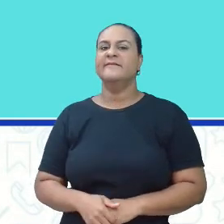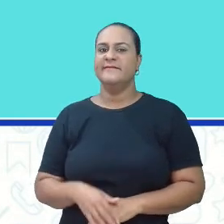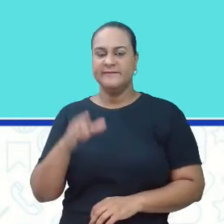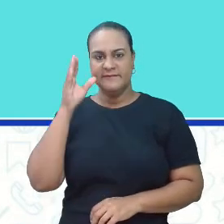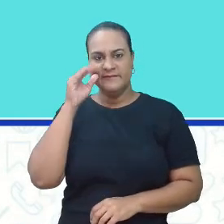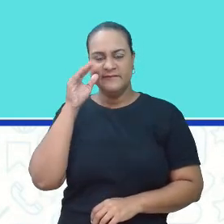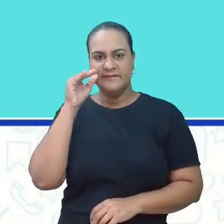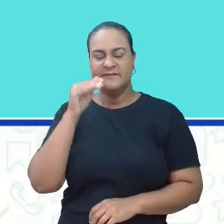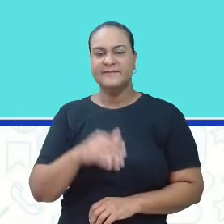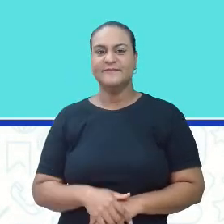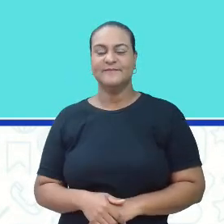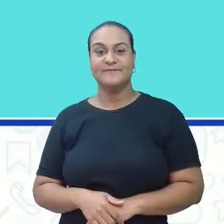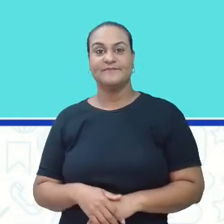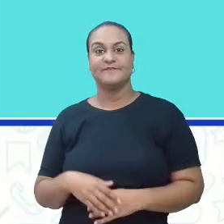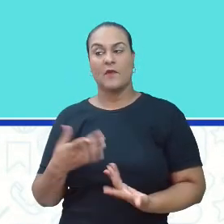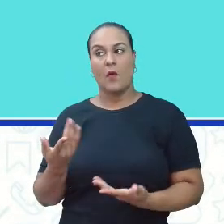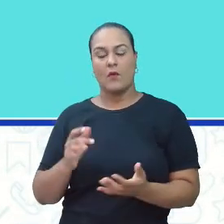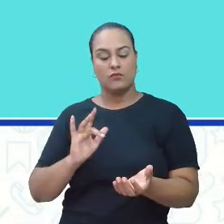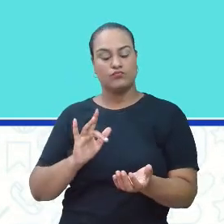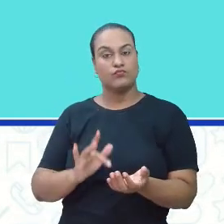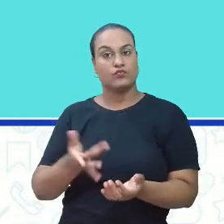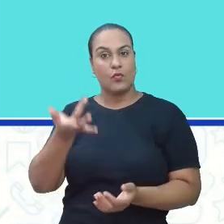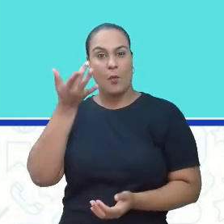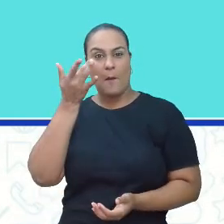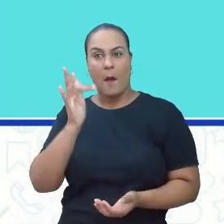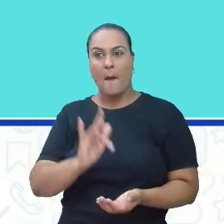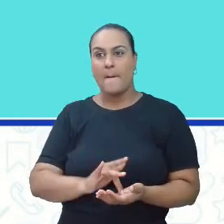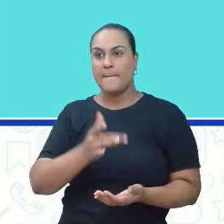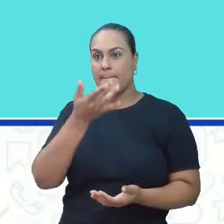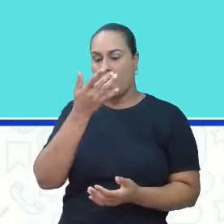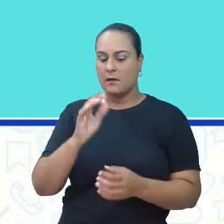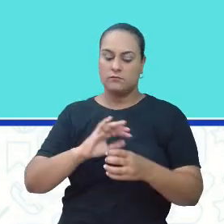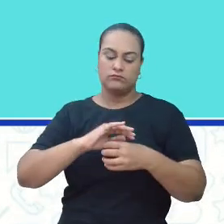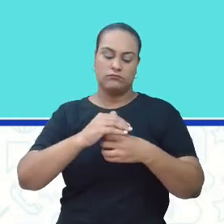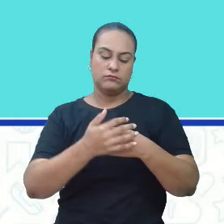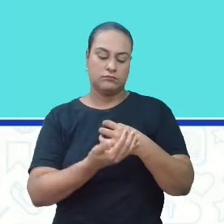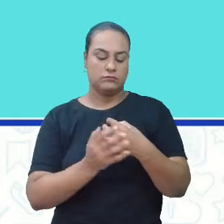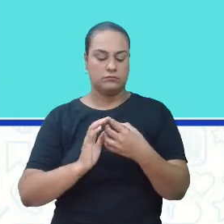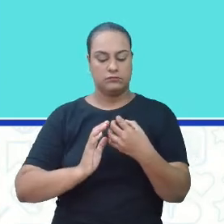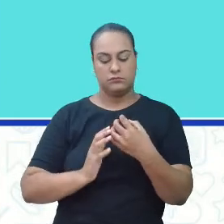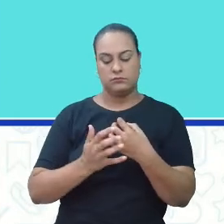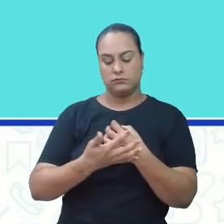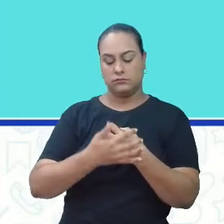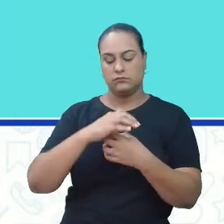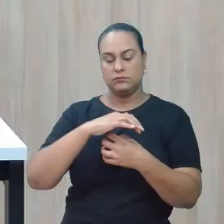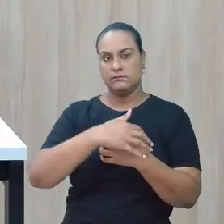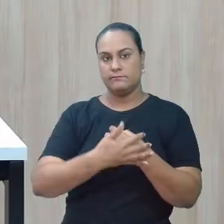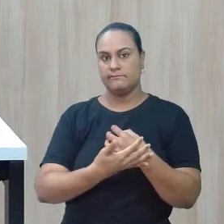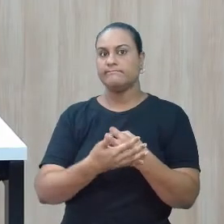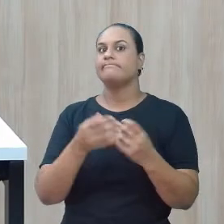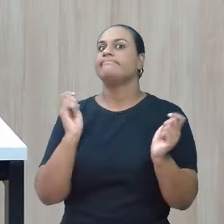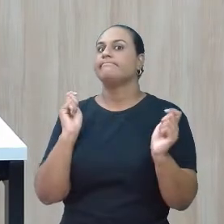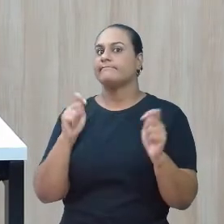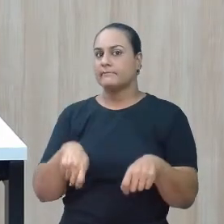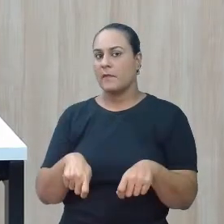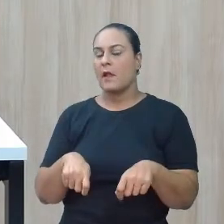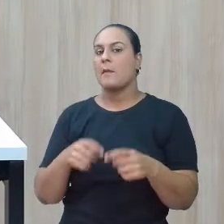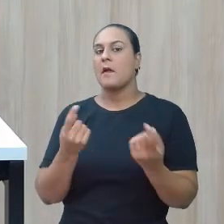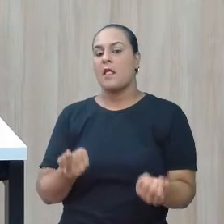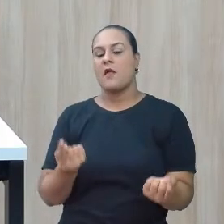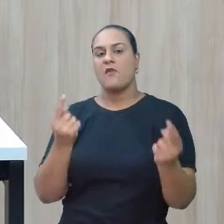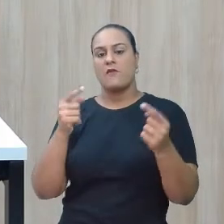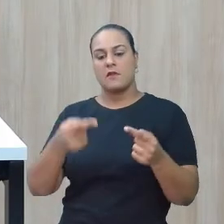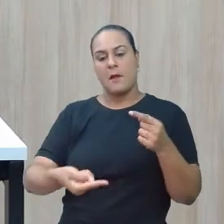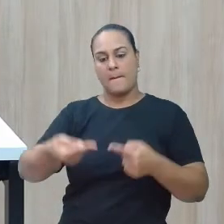curiosidade. Então, esse jogo de lente, de córnea e cristalino, faz com que aí ocorra essa inversão,